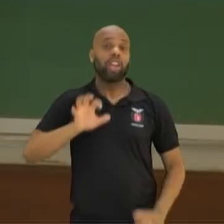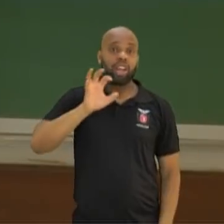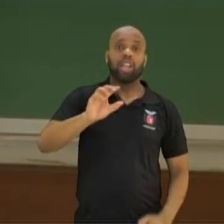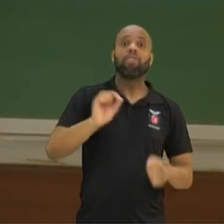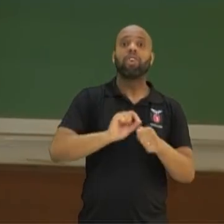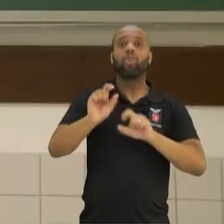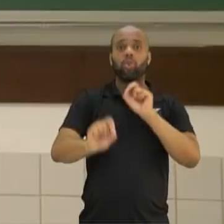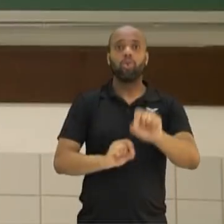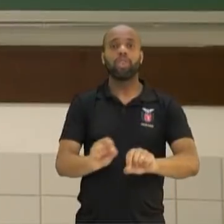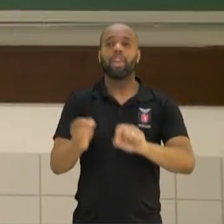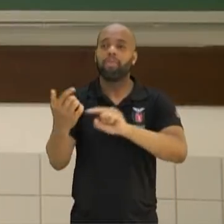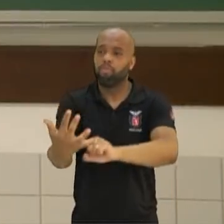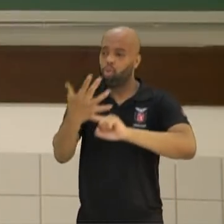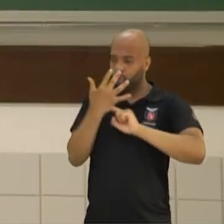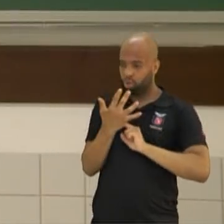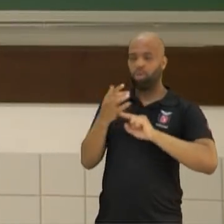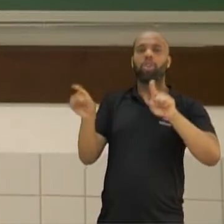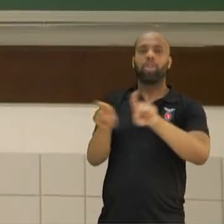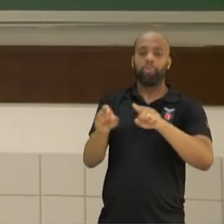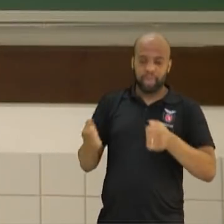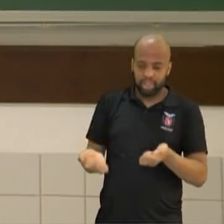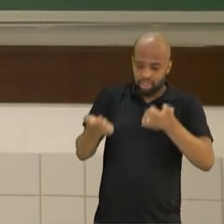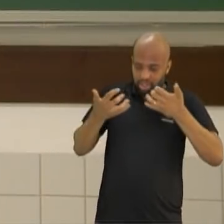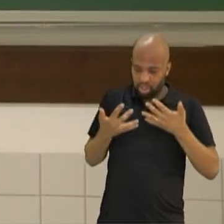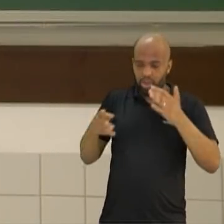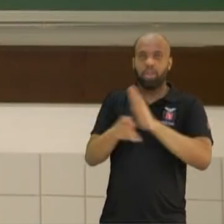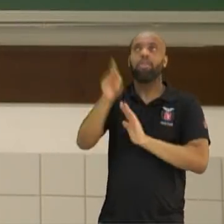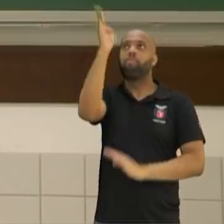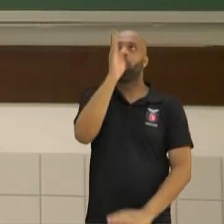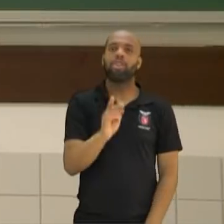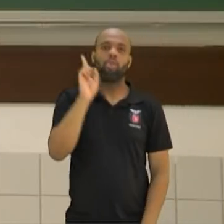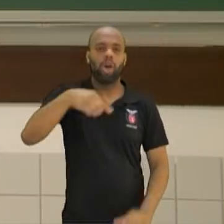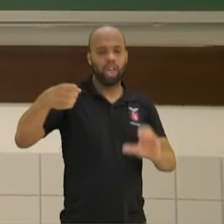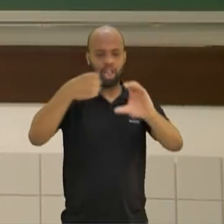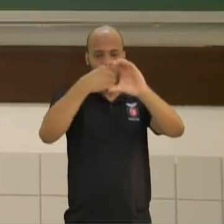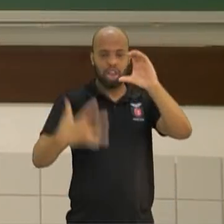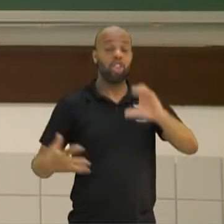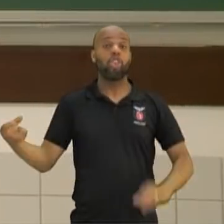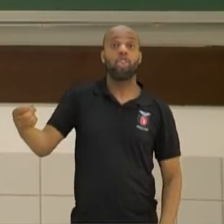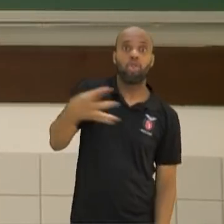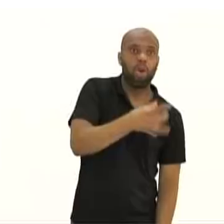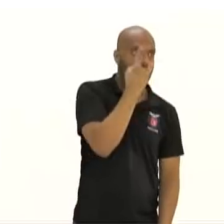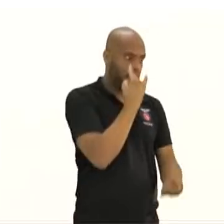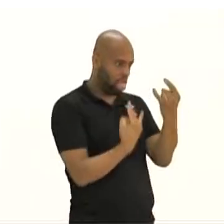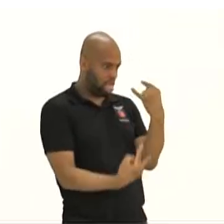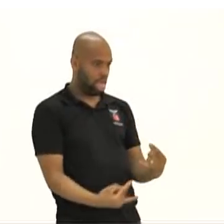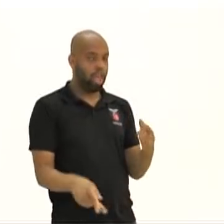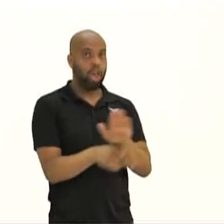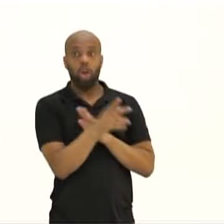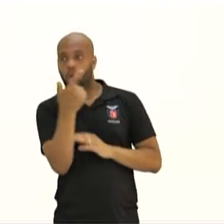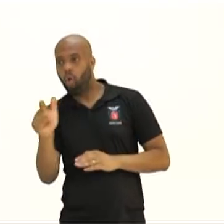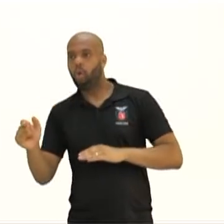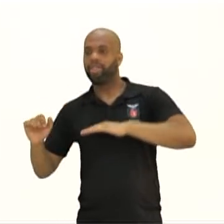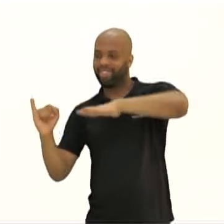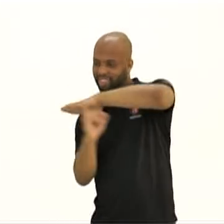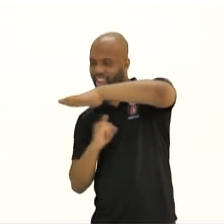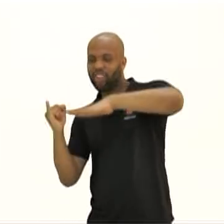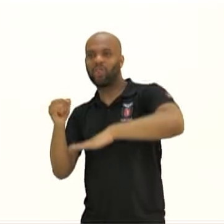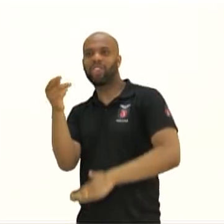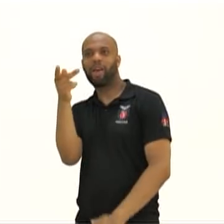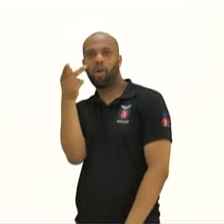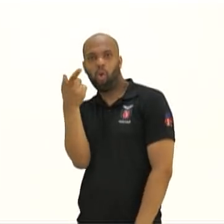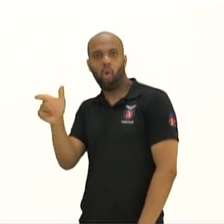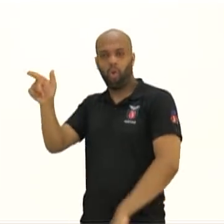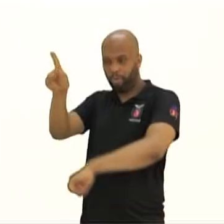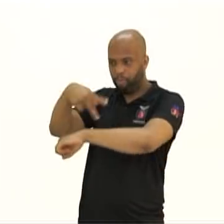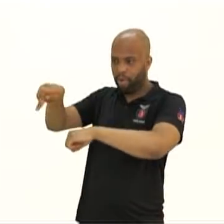logicamente, trouxe e deu ao Brasil uma nova característica de atrativo para indústrias internacionais. Então, começamos a